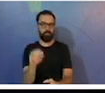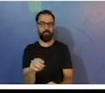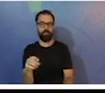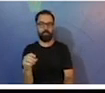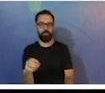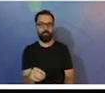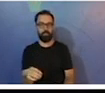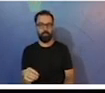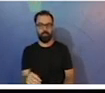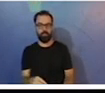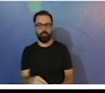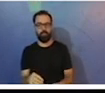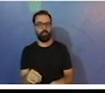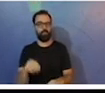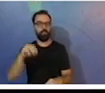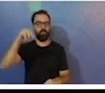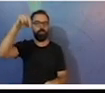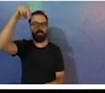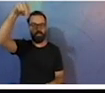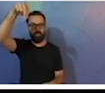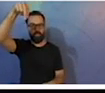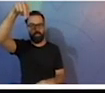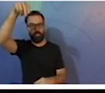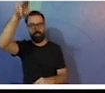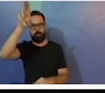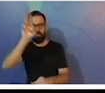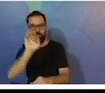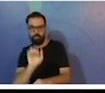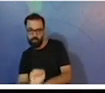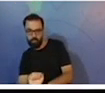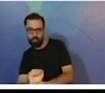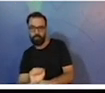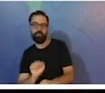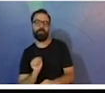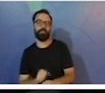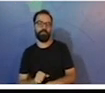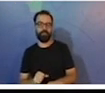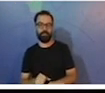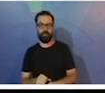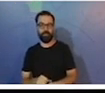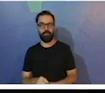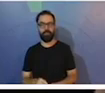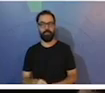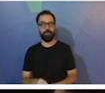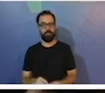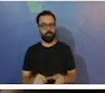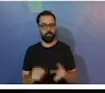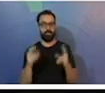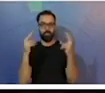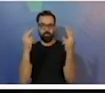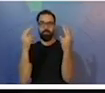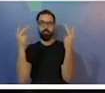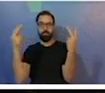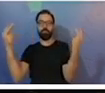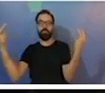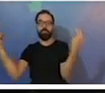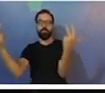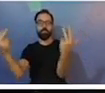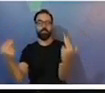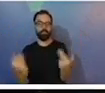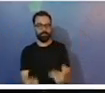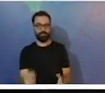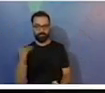de Greenwich, ele está ligando sempre do norte ao sul. Todos eles com a mesma medida.